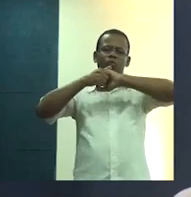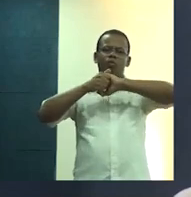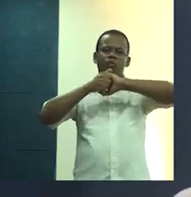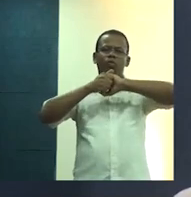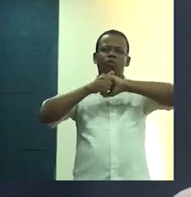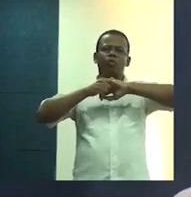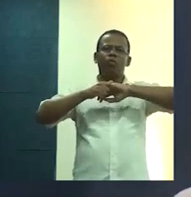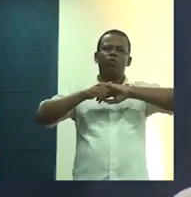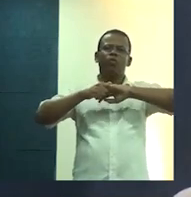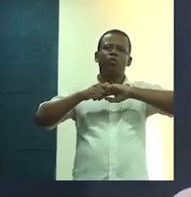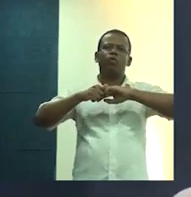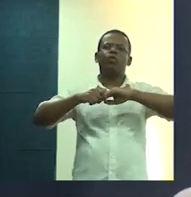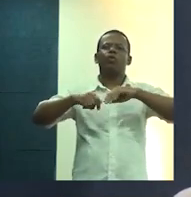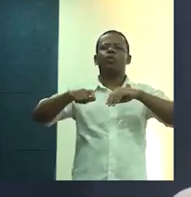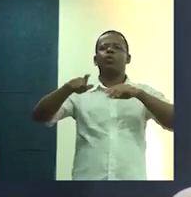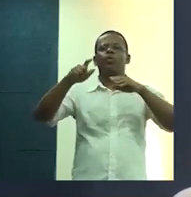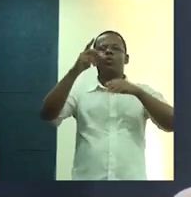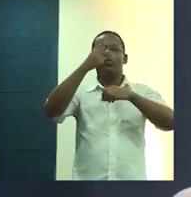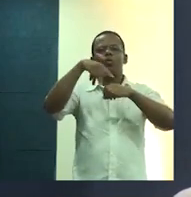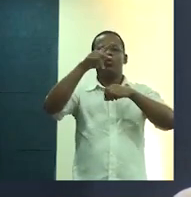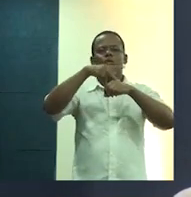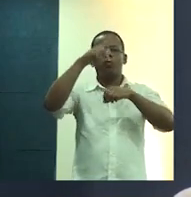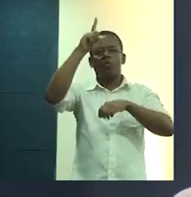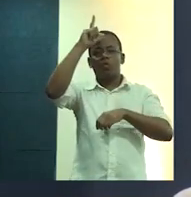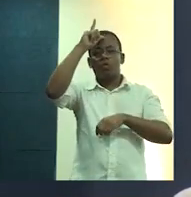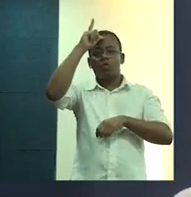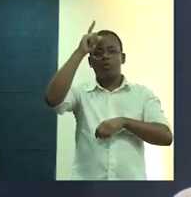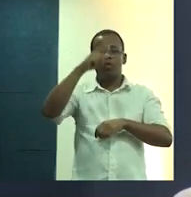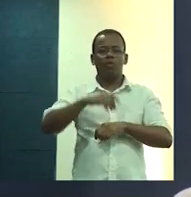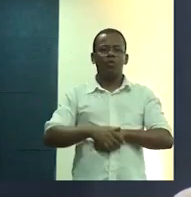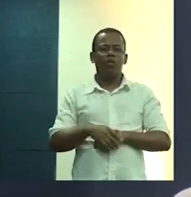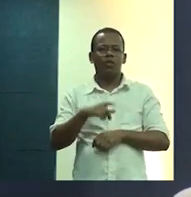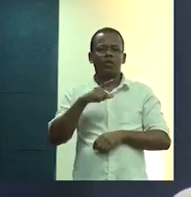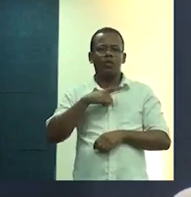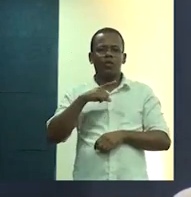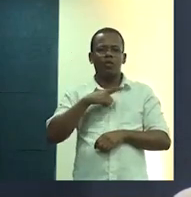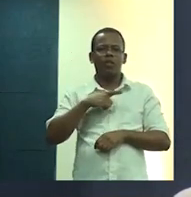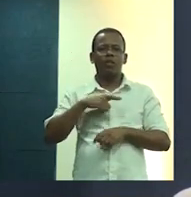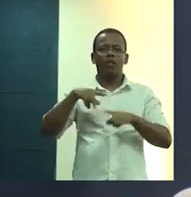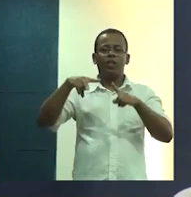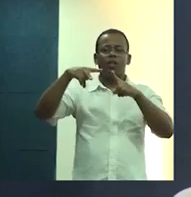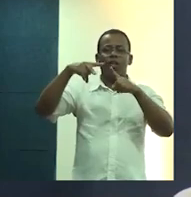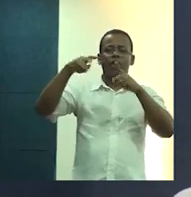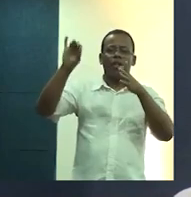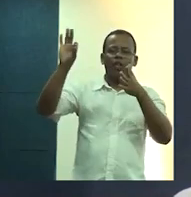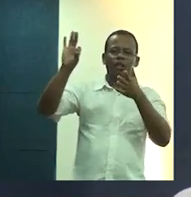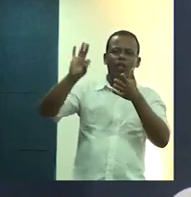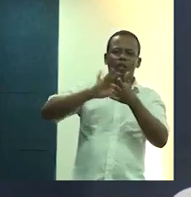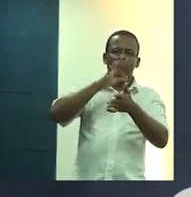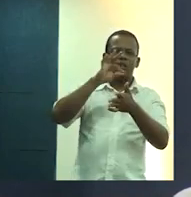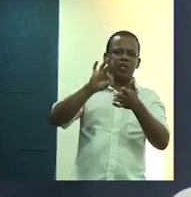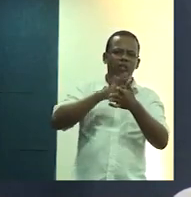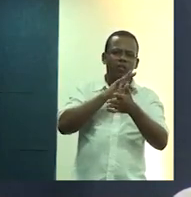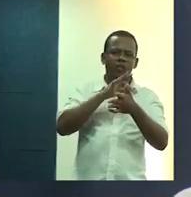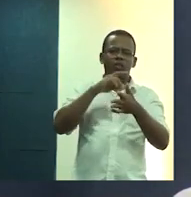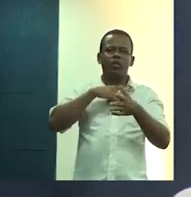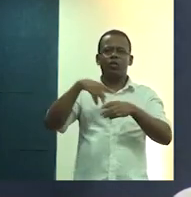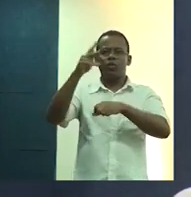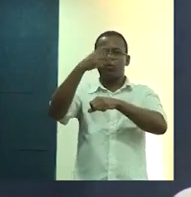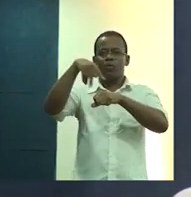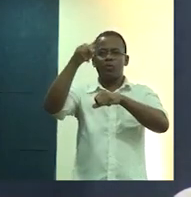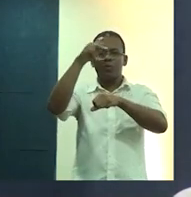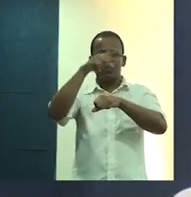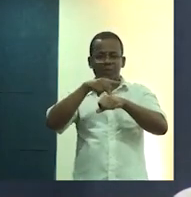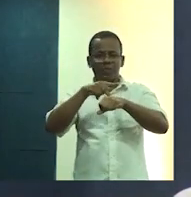parceria com agência de cooperação alemã vinculada ao Ministério das cidades que a gente Está cadastrando essas iniciativas periféricas do